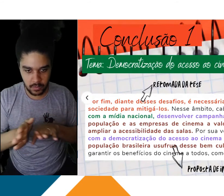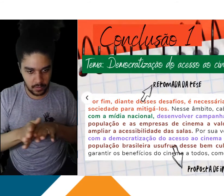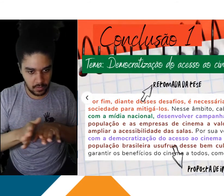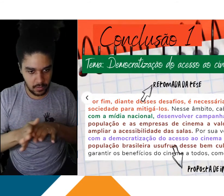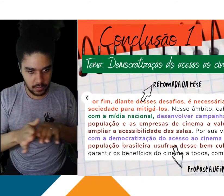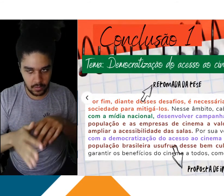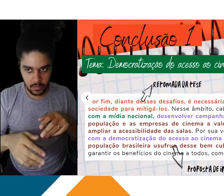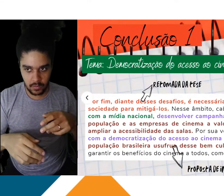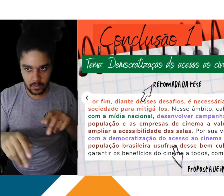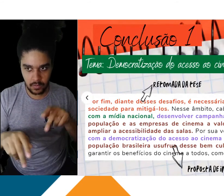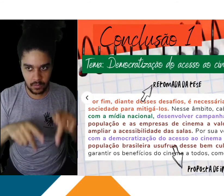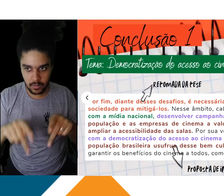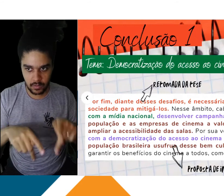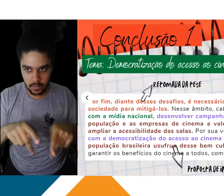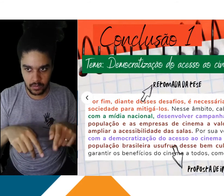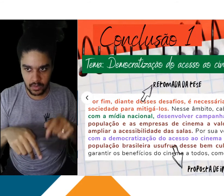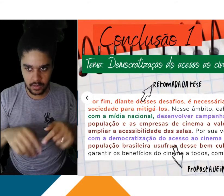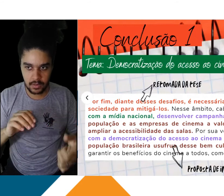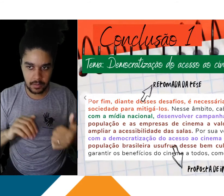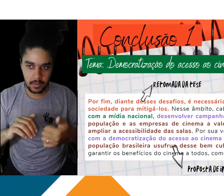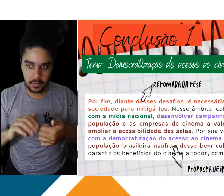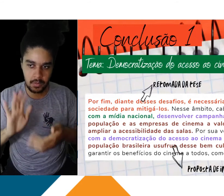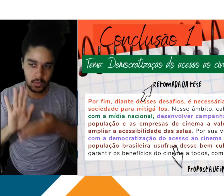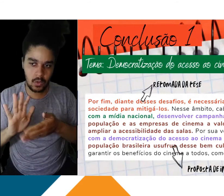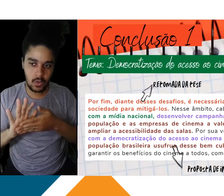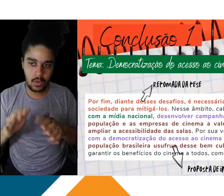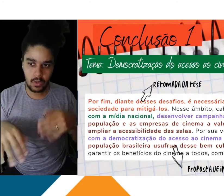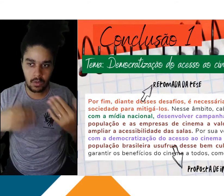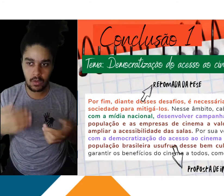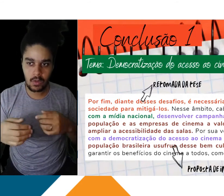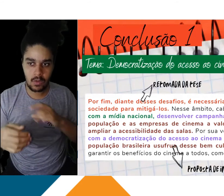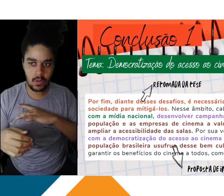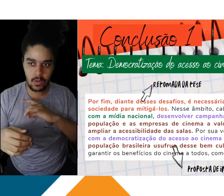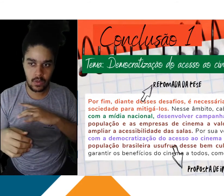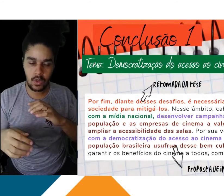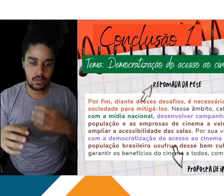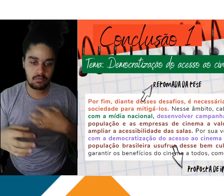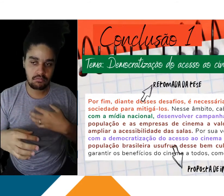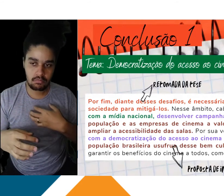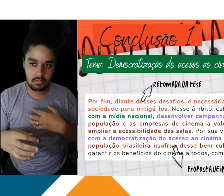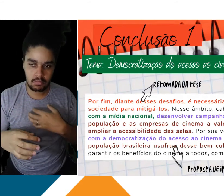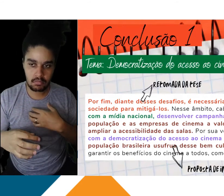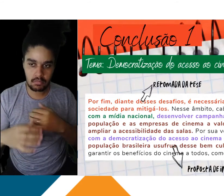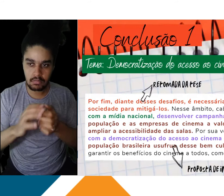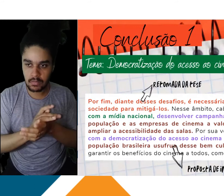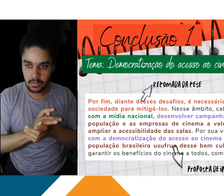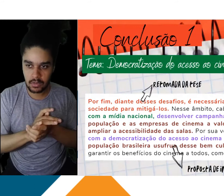A fim de orientar a população. Mas dessa primeira proposta aqui, qual seria o meio ou o